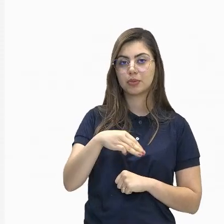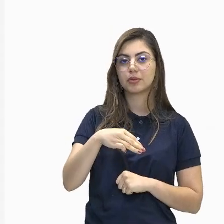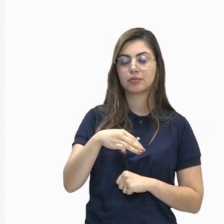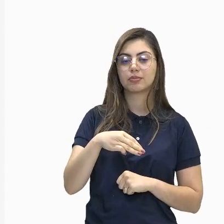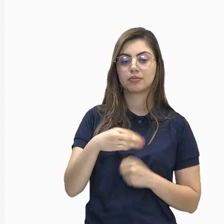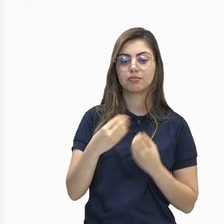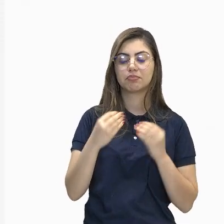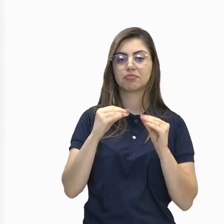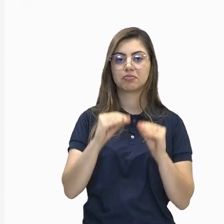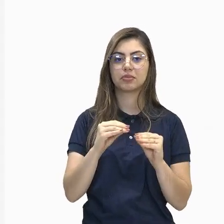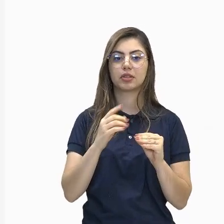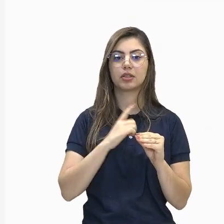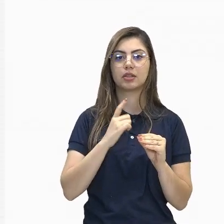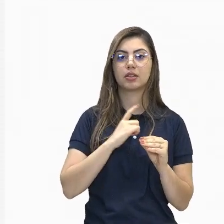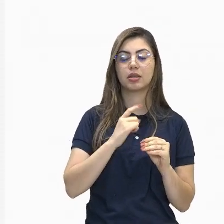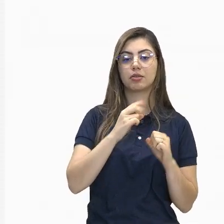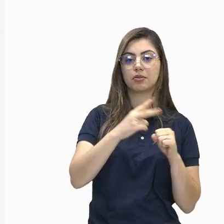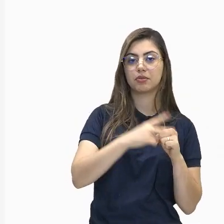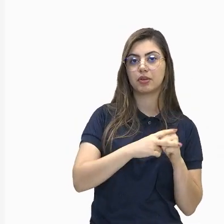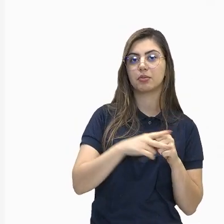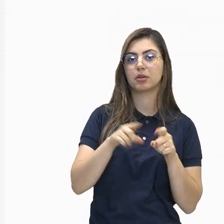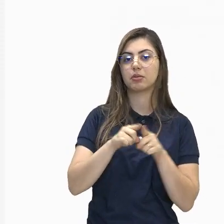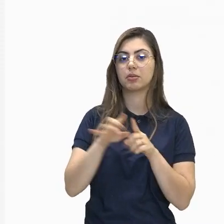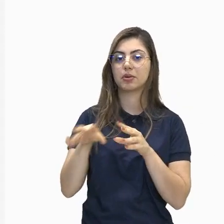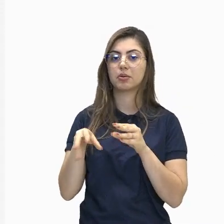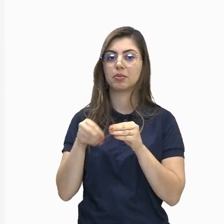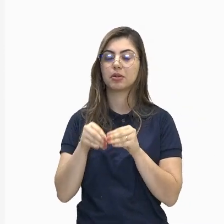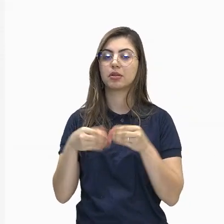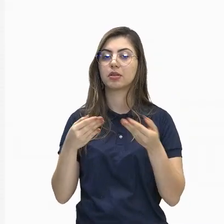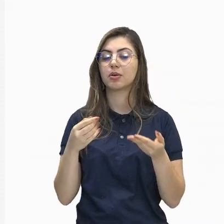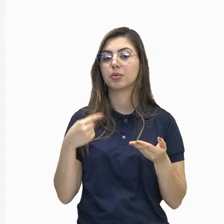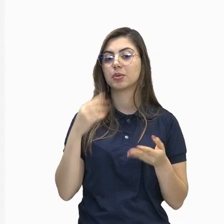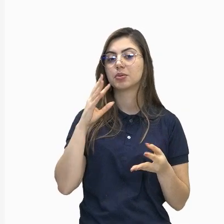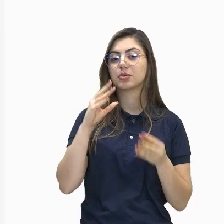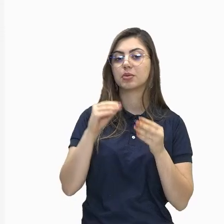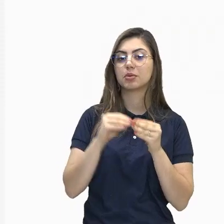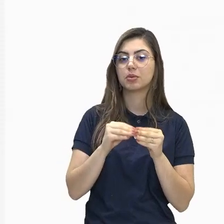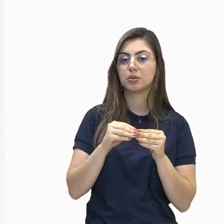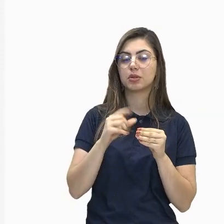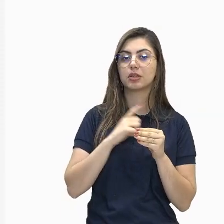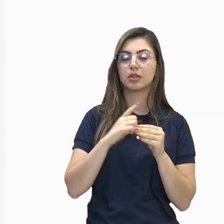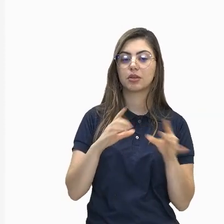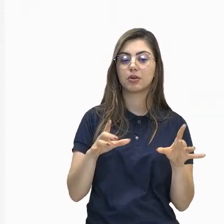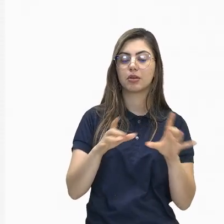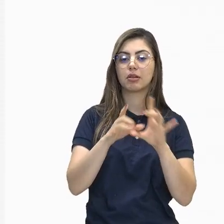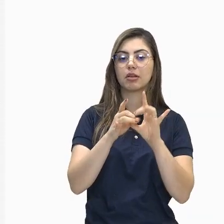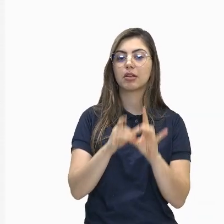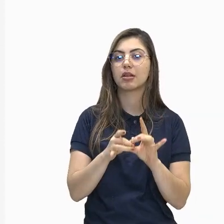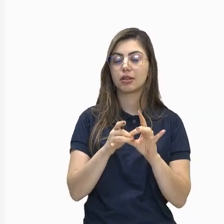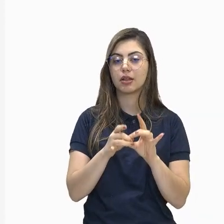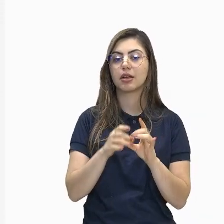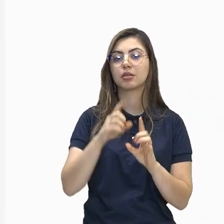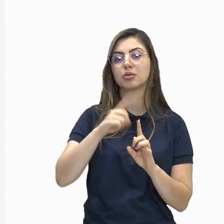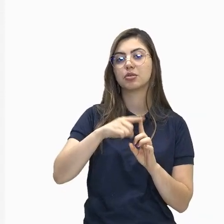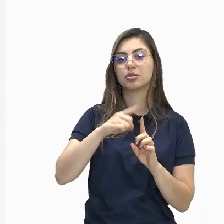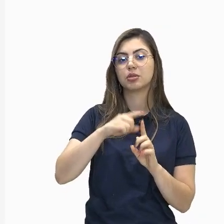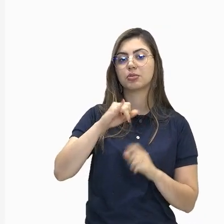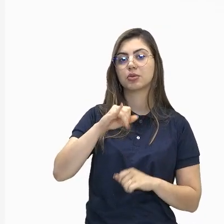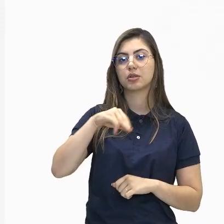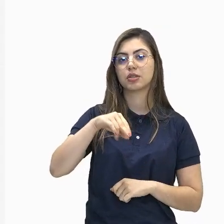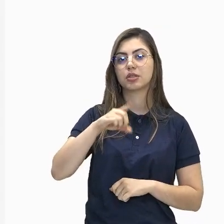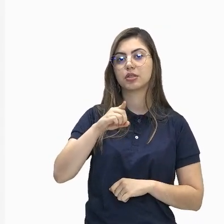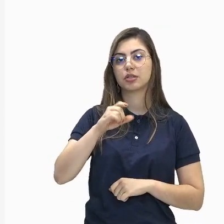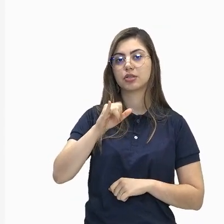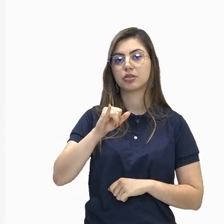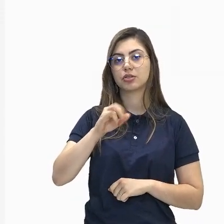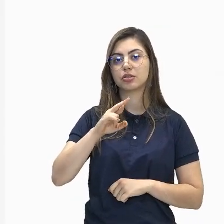Como eu tenho essa preposição, eu digo que o meu verbo se liga ao complemento de maneira indireta. Então, eu